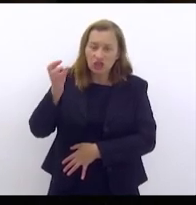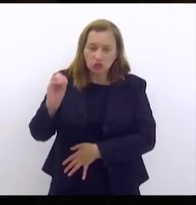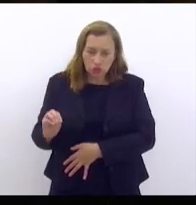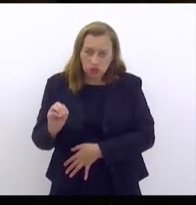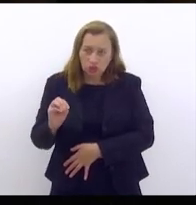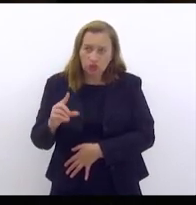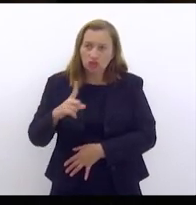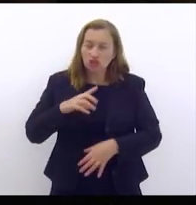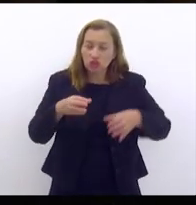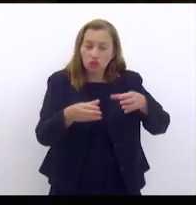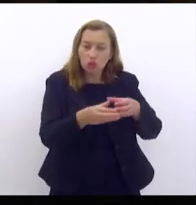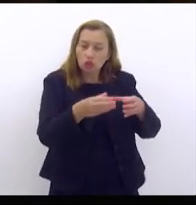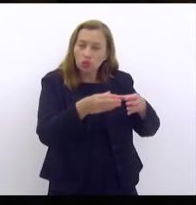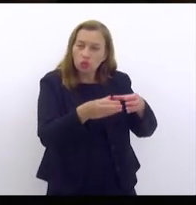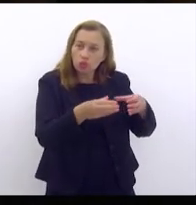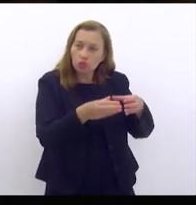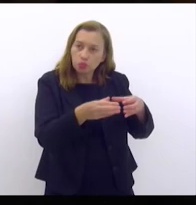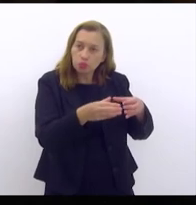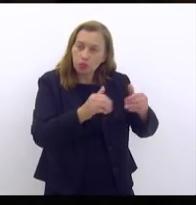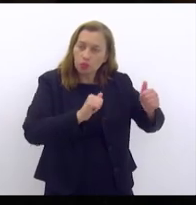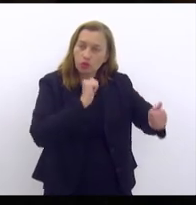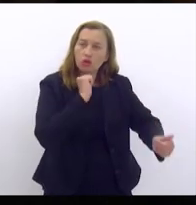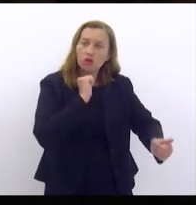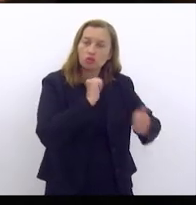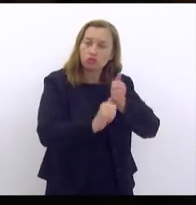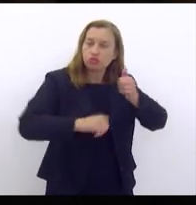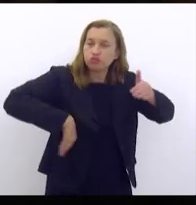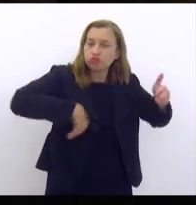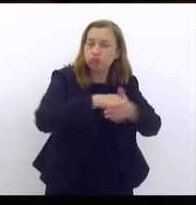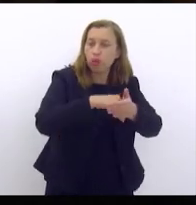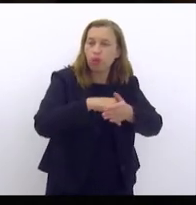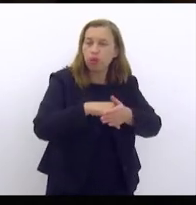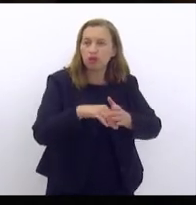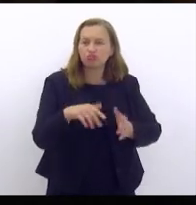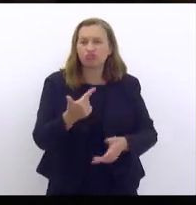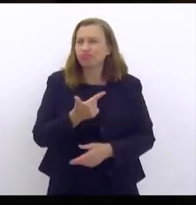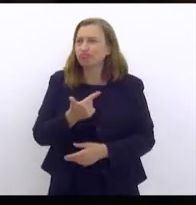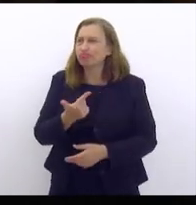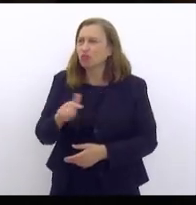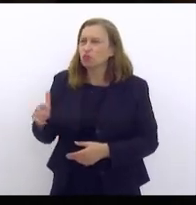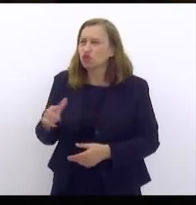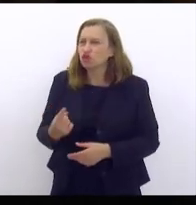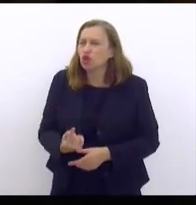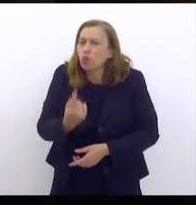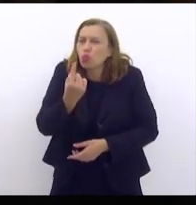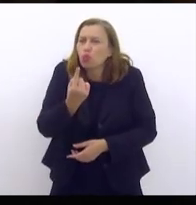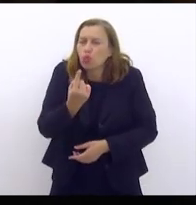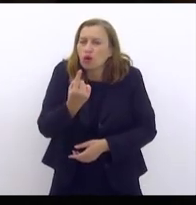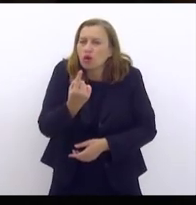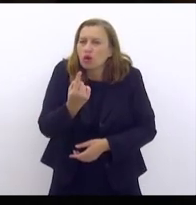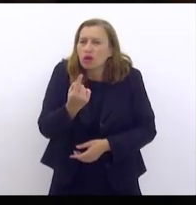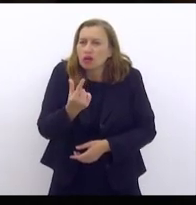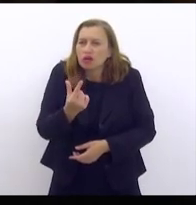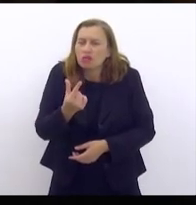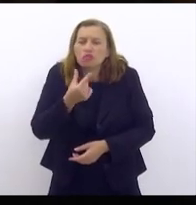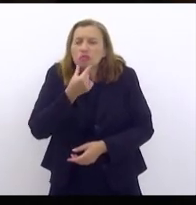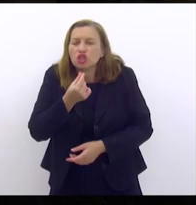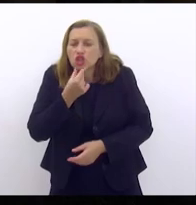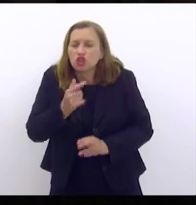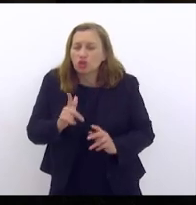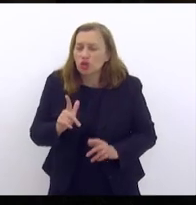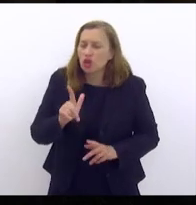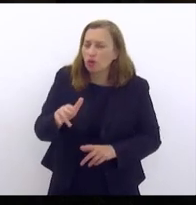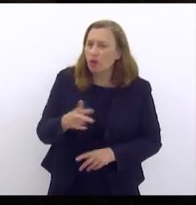proliferavam campos de futebol. E não tinha nenhum moleque como nós que não fosse um peladeiro. Nosso